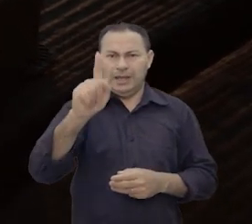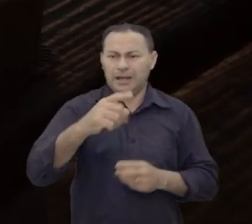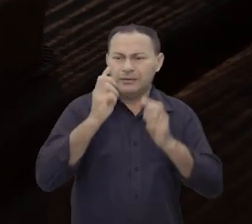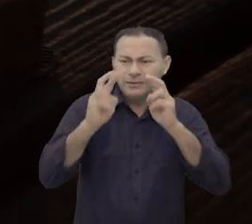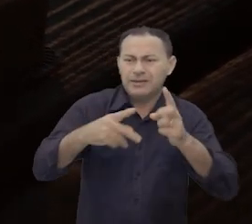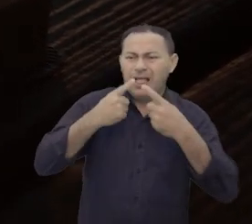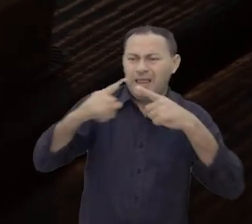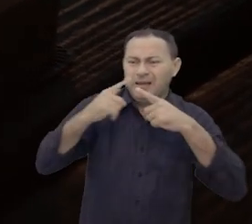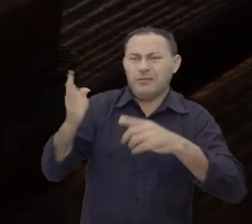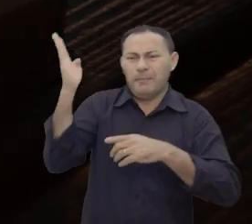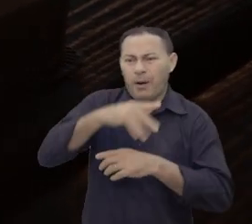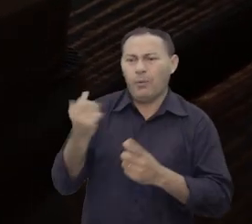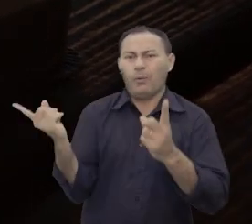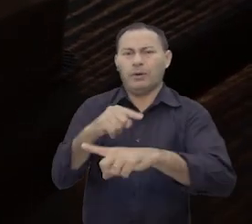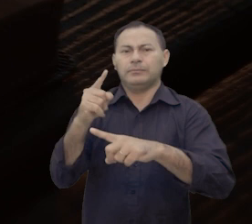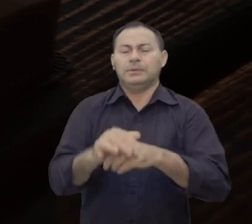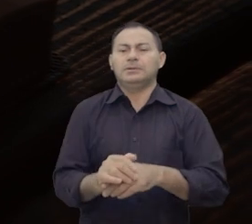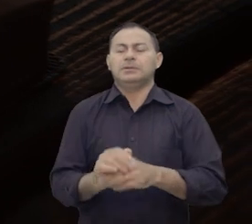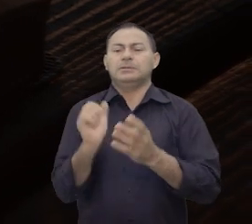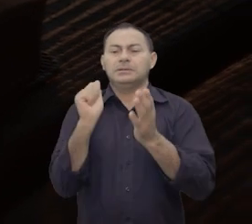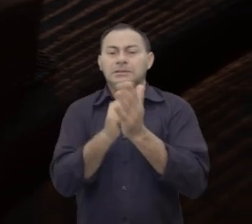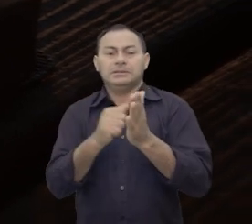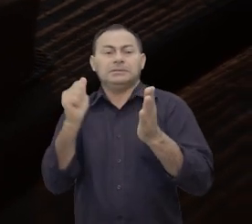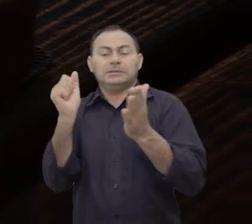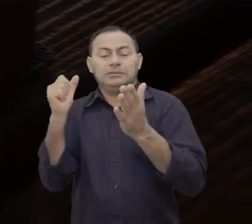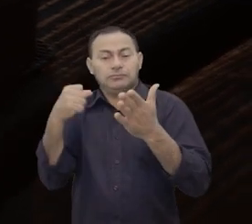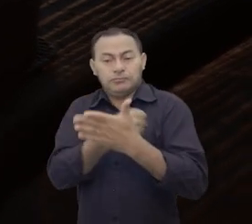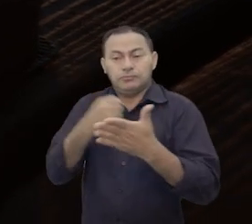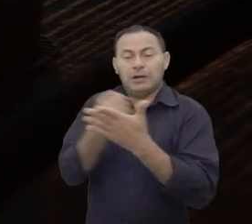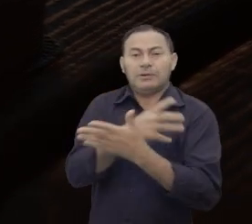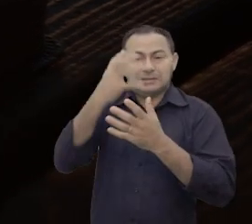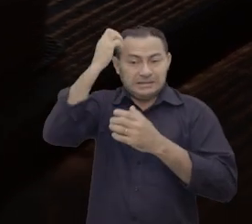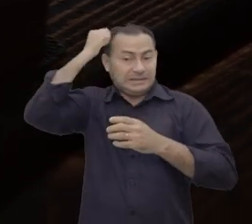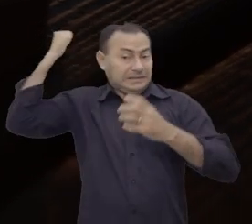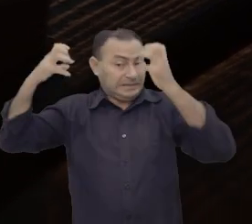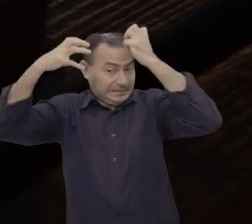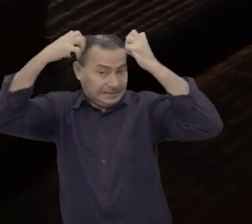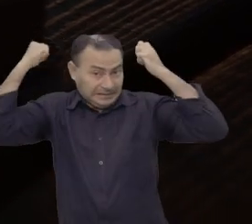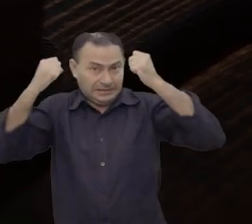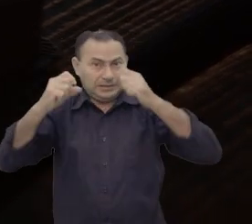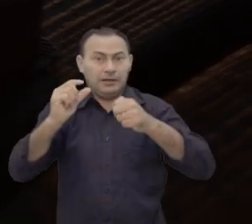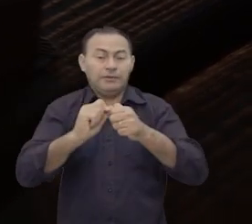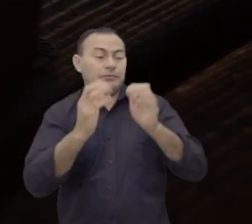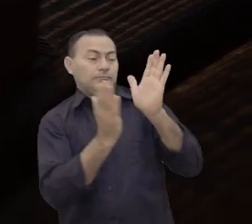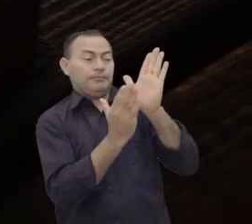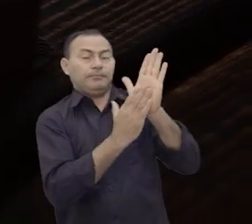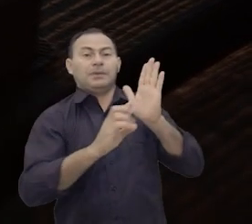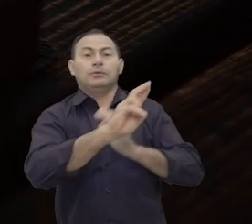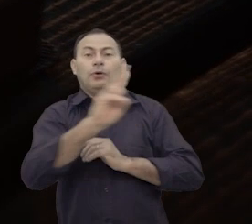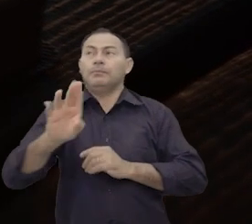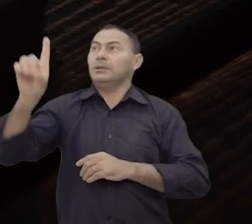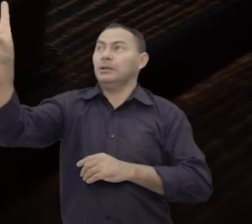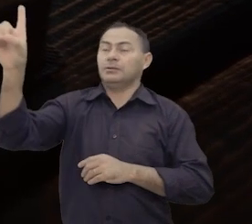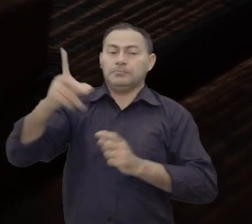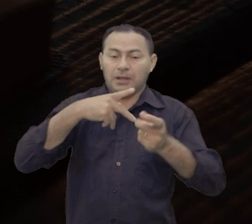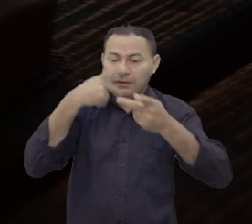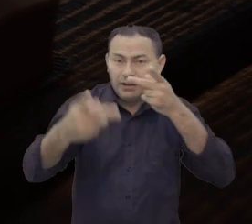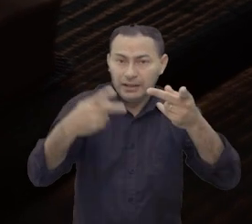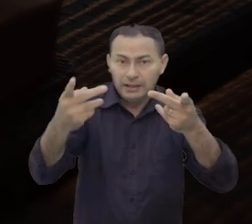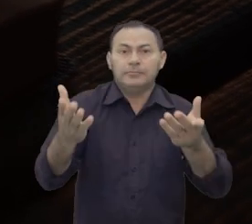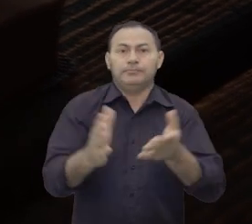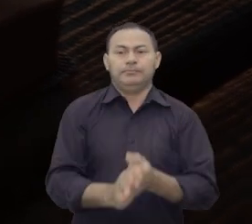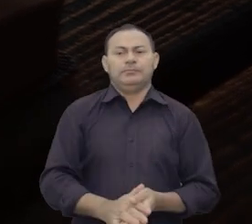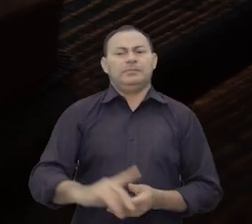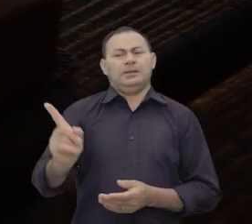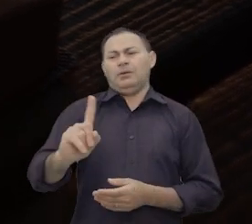maldições sobre eles. Bati em alguns deles e arranquei os seus cabelos. Fiz com que jurassem em nome de Deus e lhes